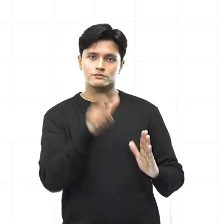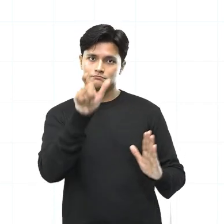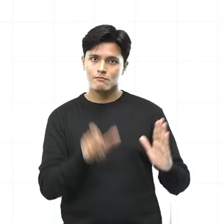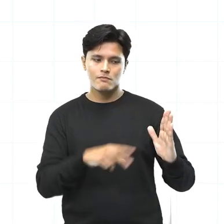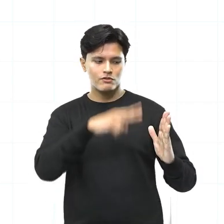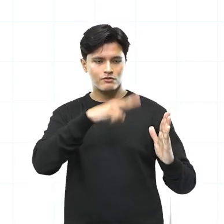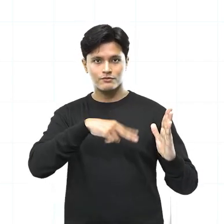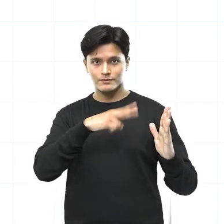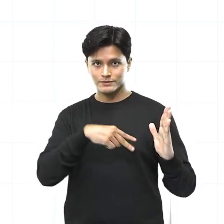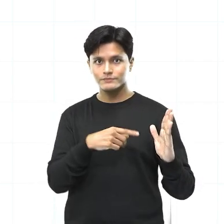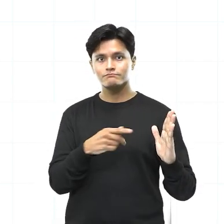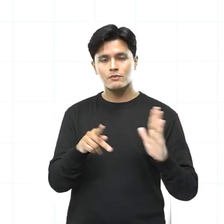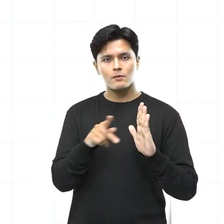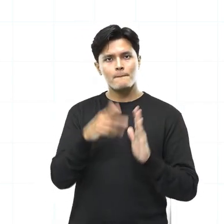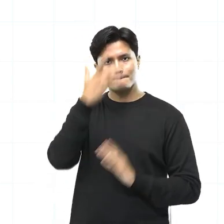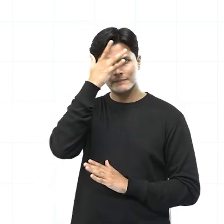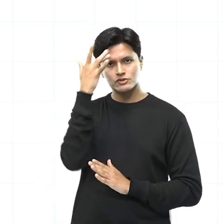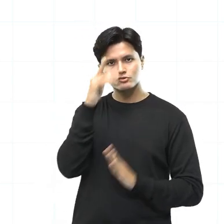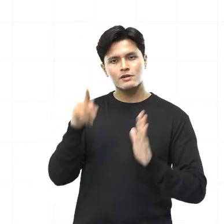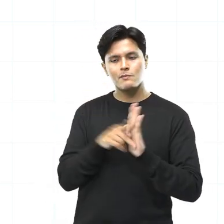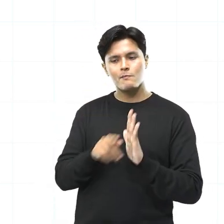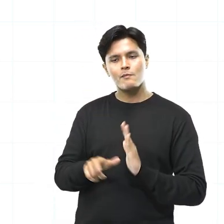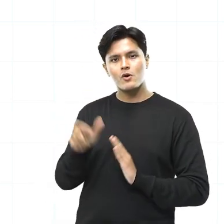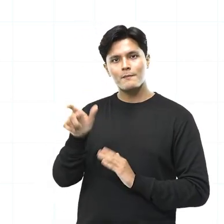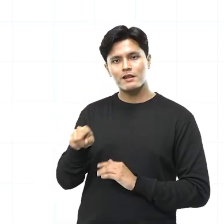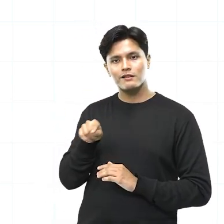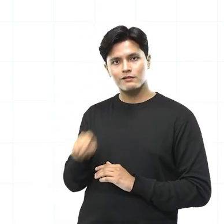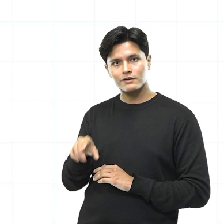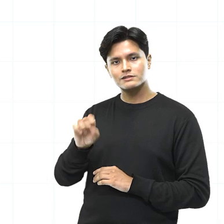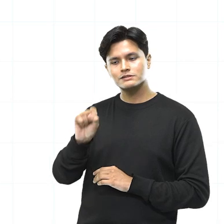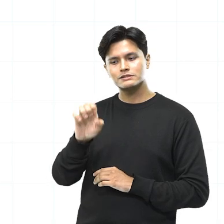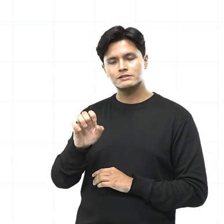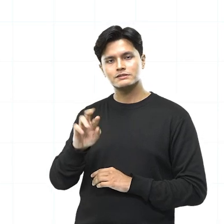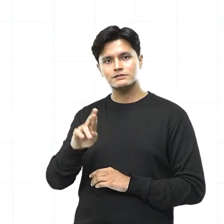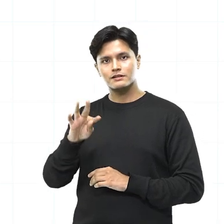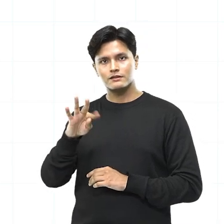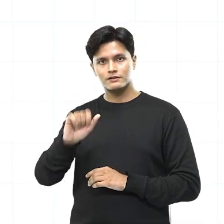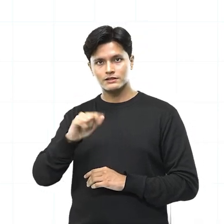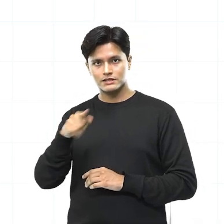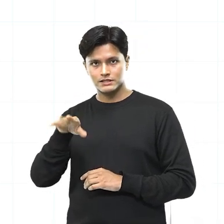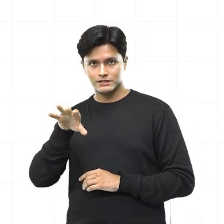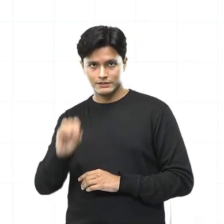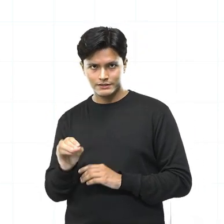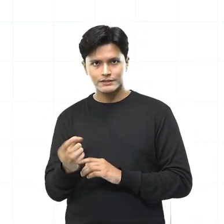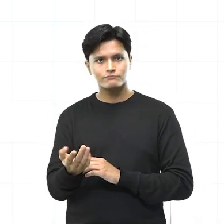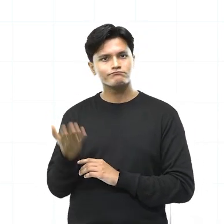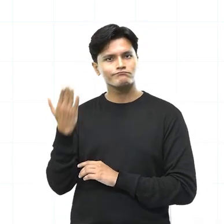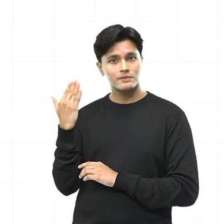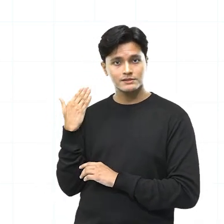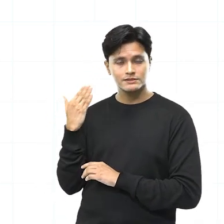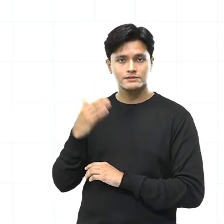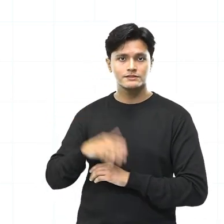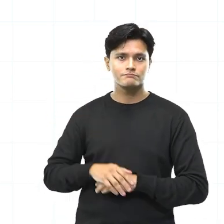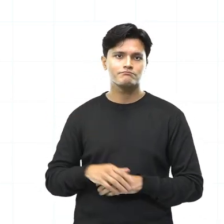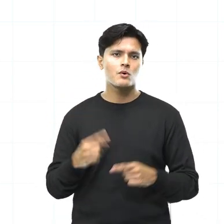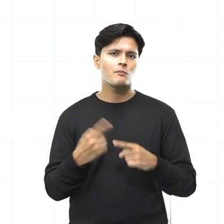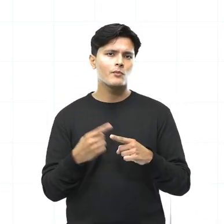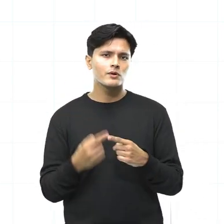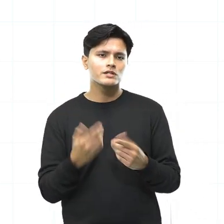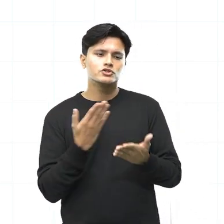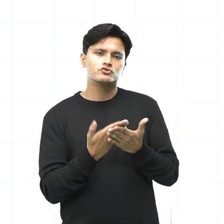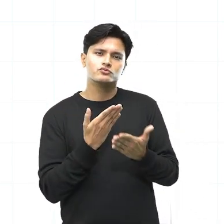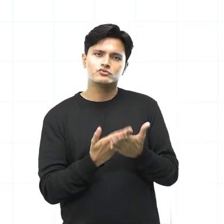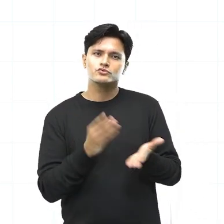do sertão, das antigas. E eles falam exatamente pela falta de estudo,